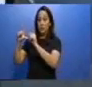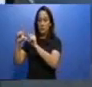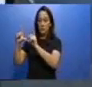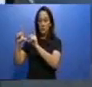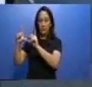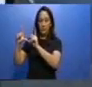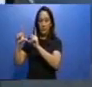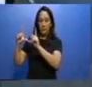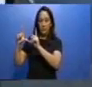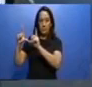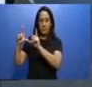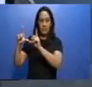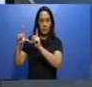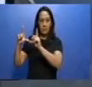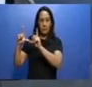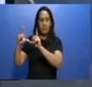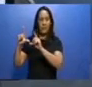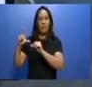ó.